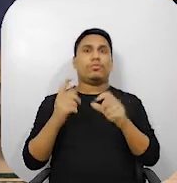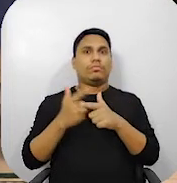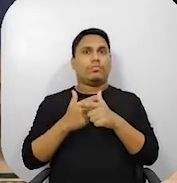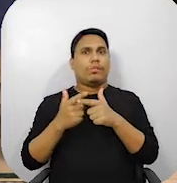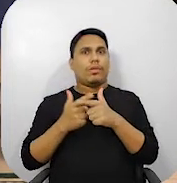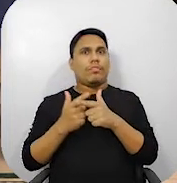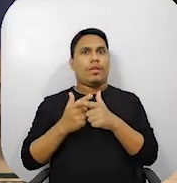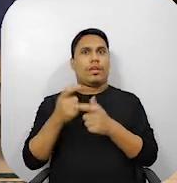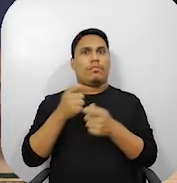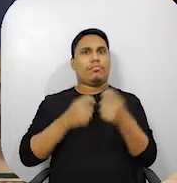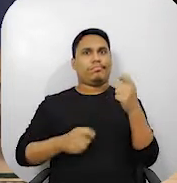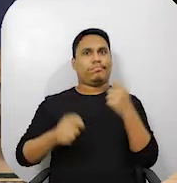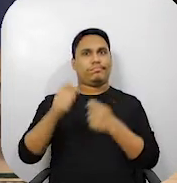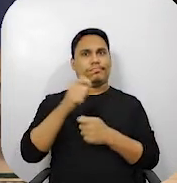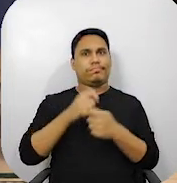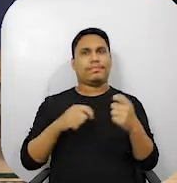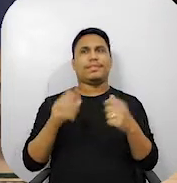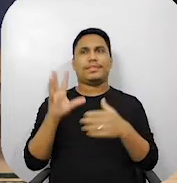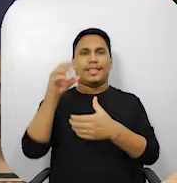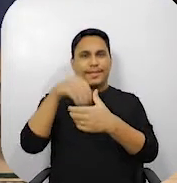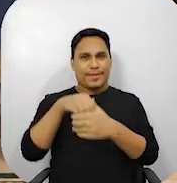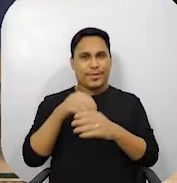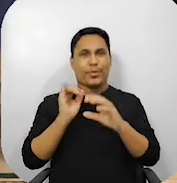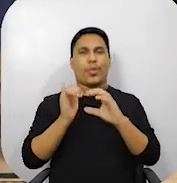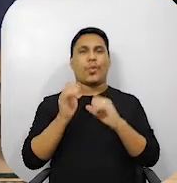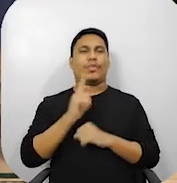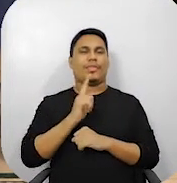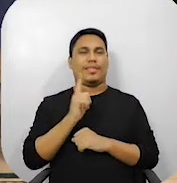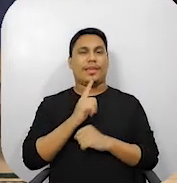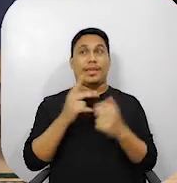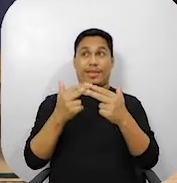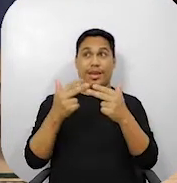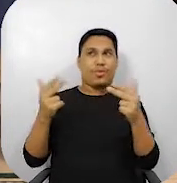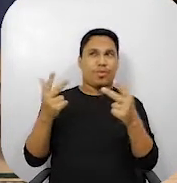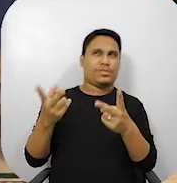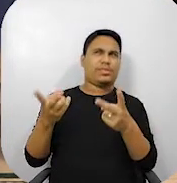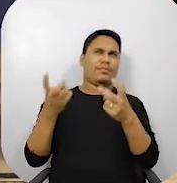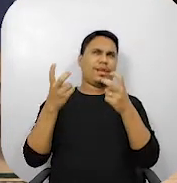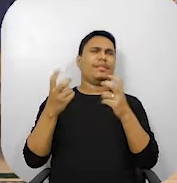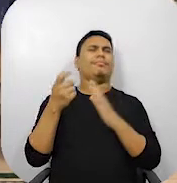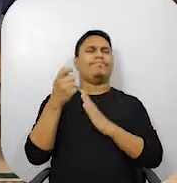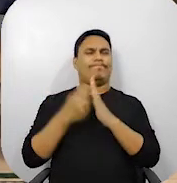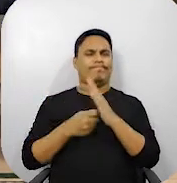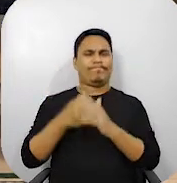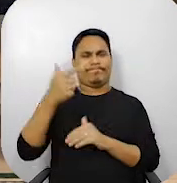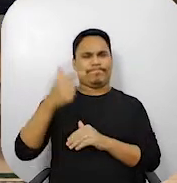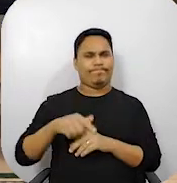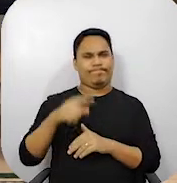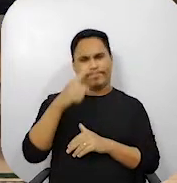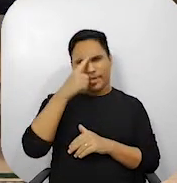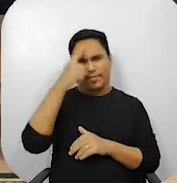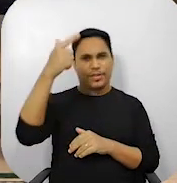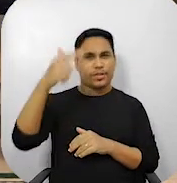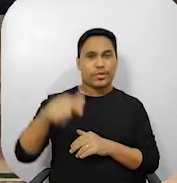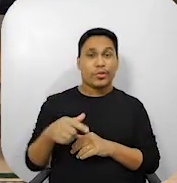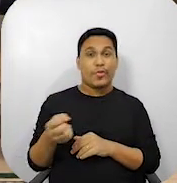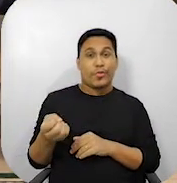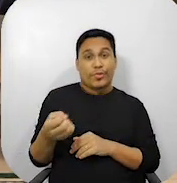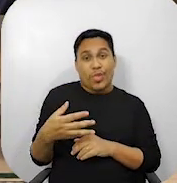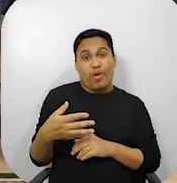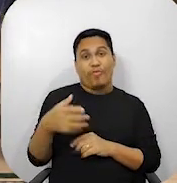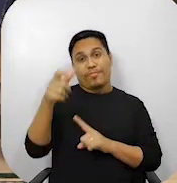que tá lá sabe são fatos que de repente você é escreve você reinventa com novos personagens